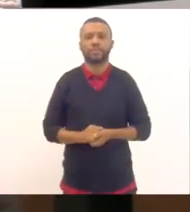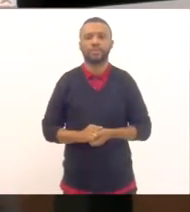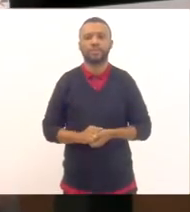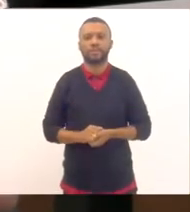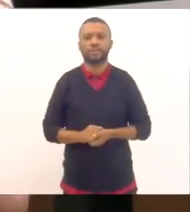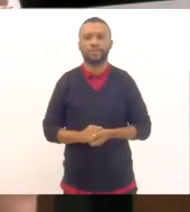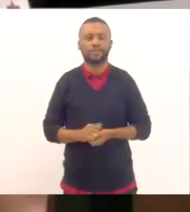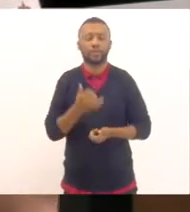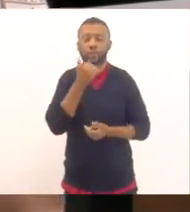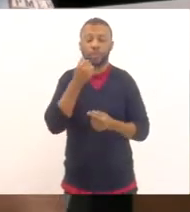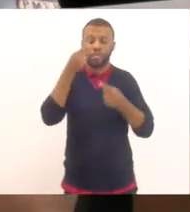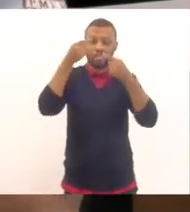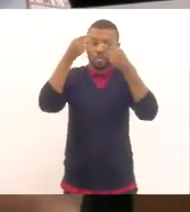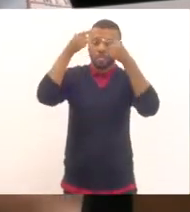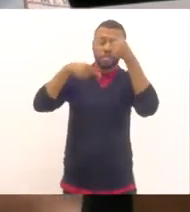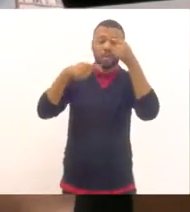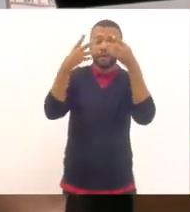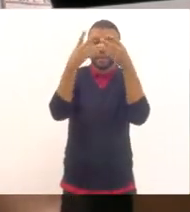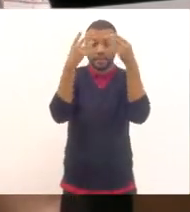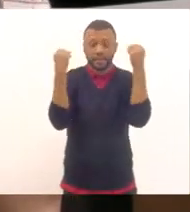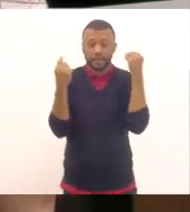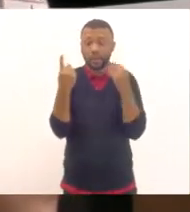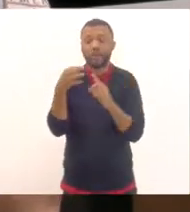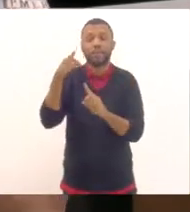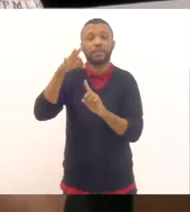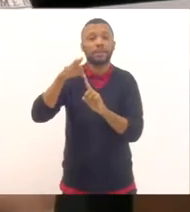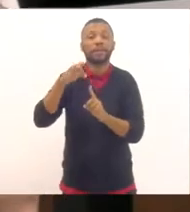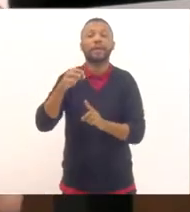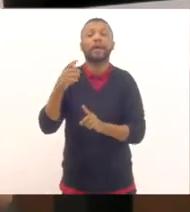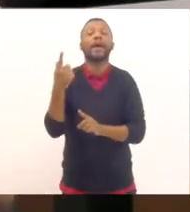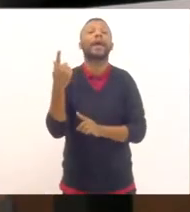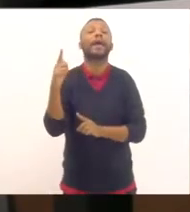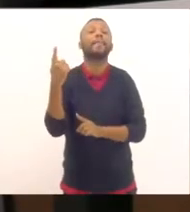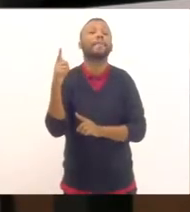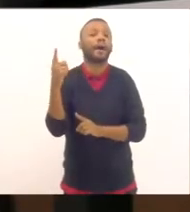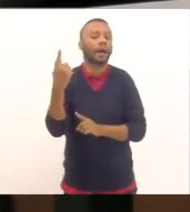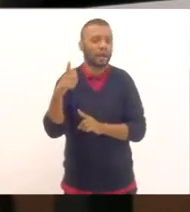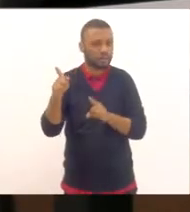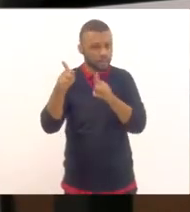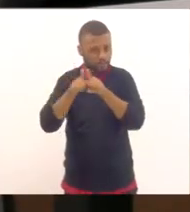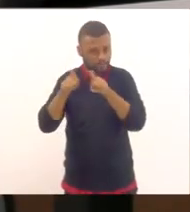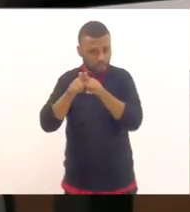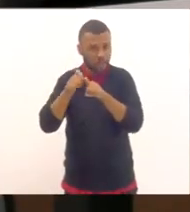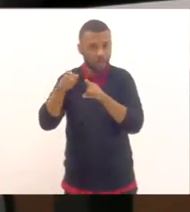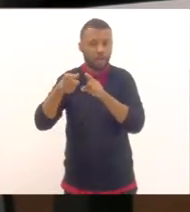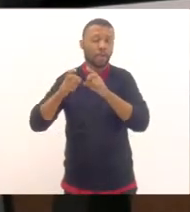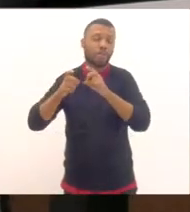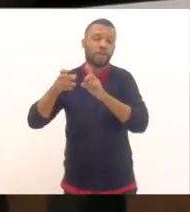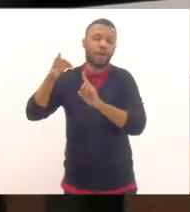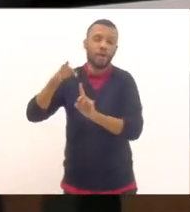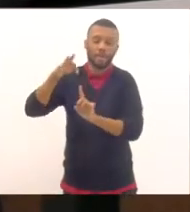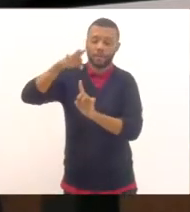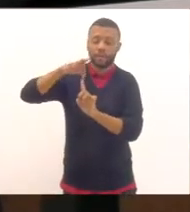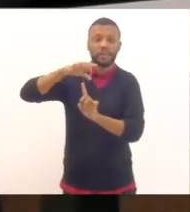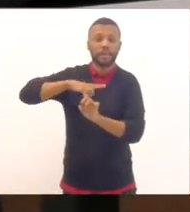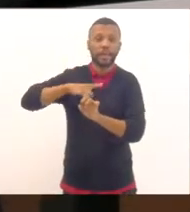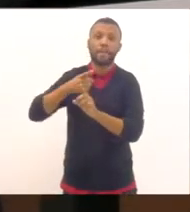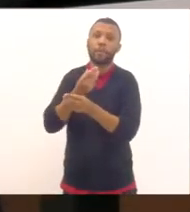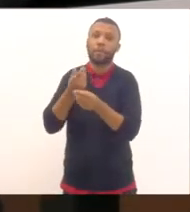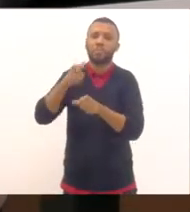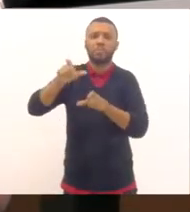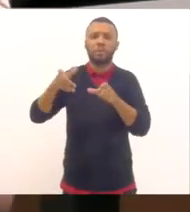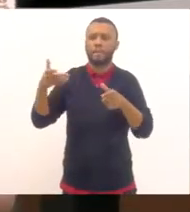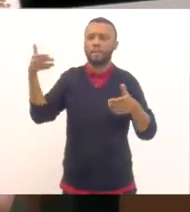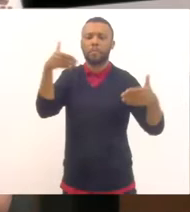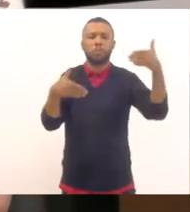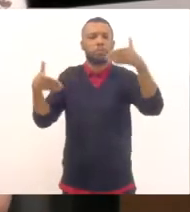me falou agora o a estação Gramacho desculpa Gramacho que é uma estação que ela tem ela eles têm muito fluxo de pessoas